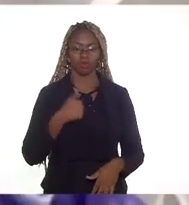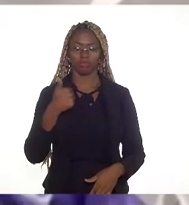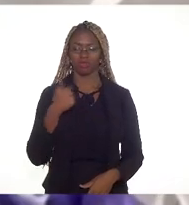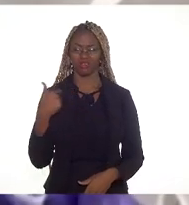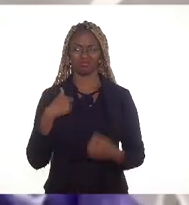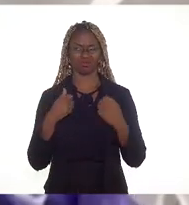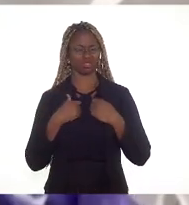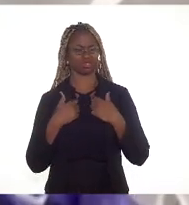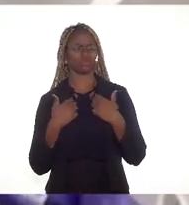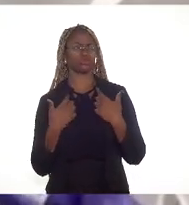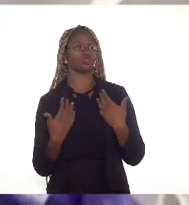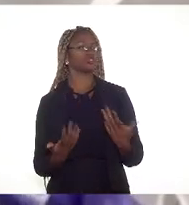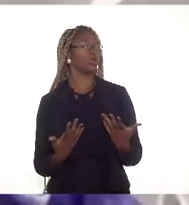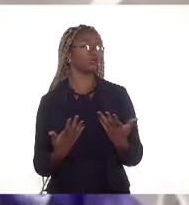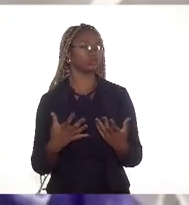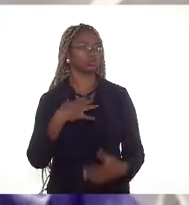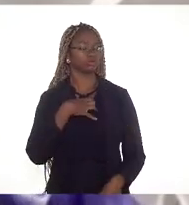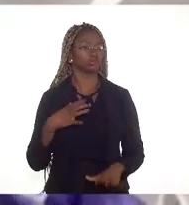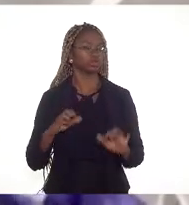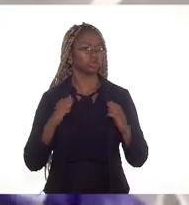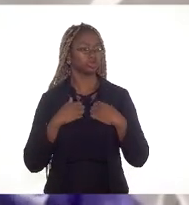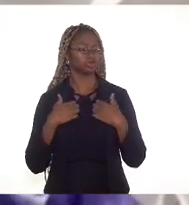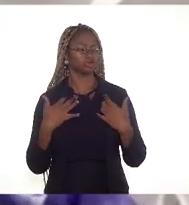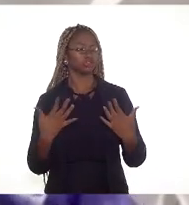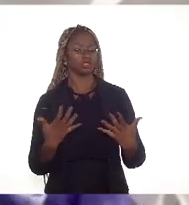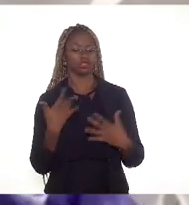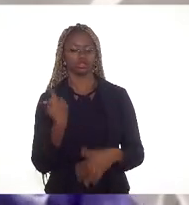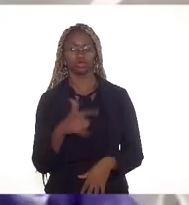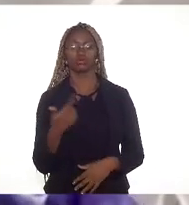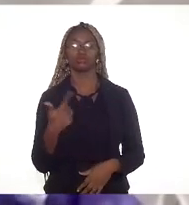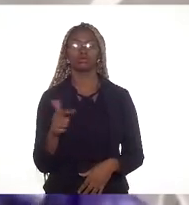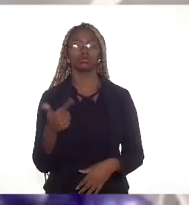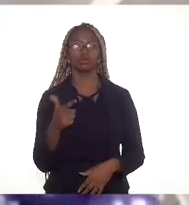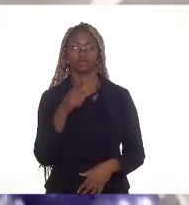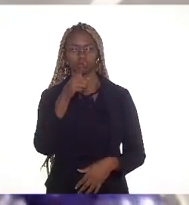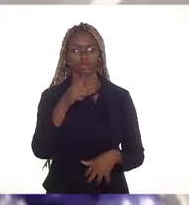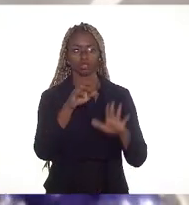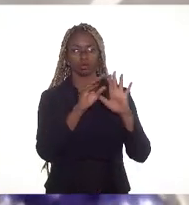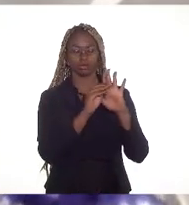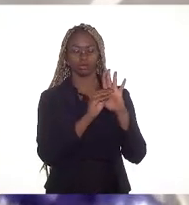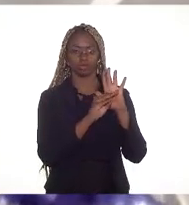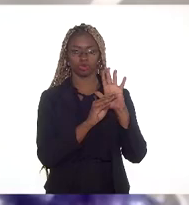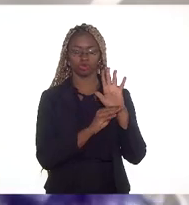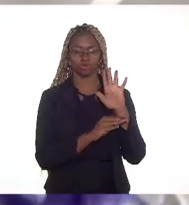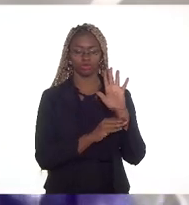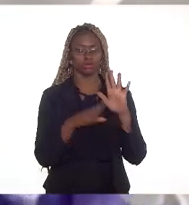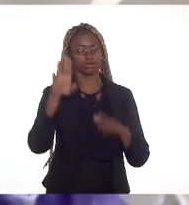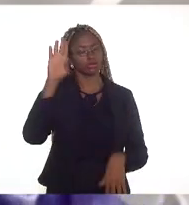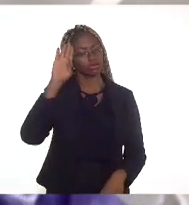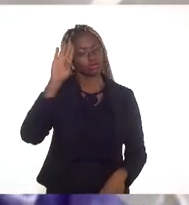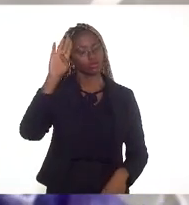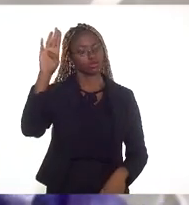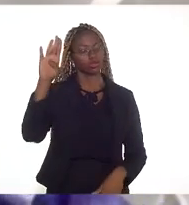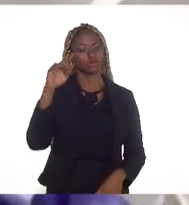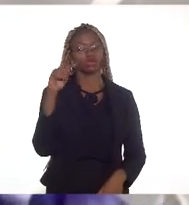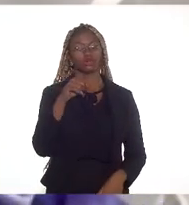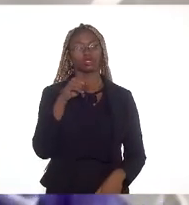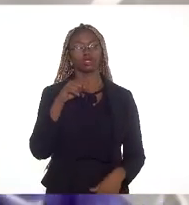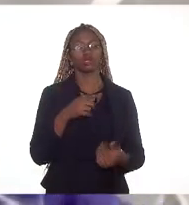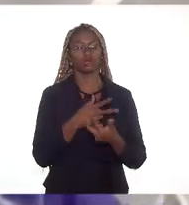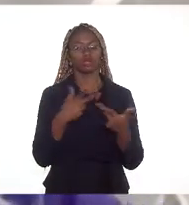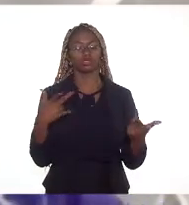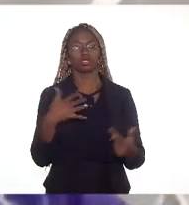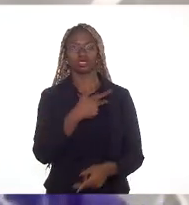muito espanto que não tenha figurado nos eixos prioritários a questão